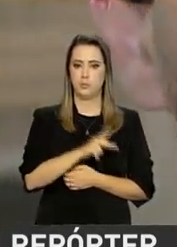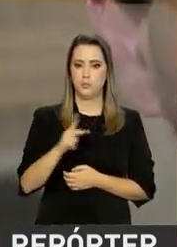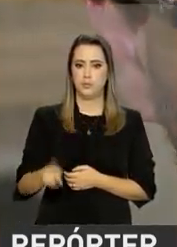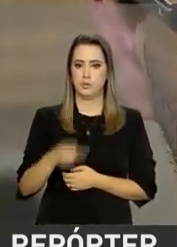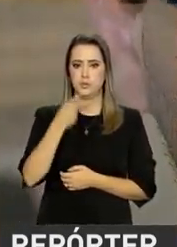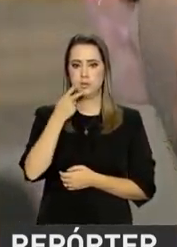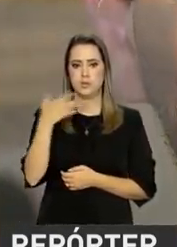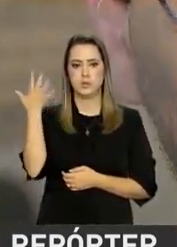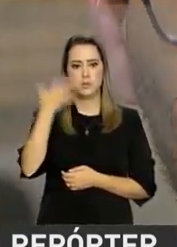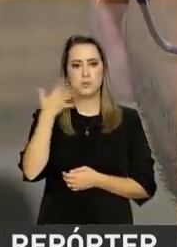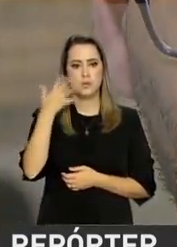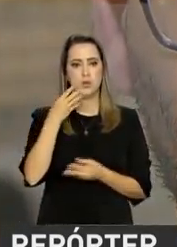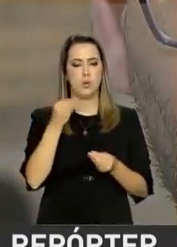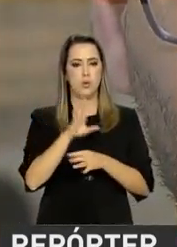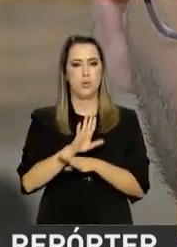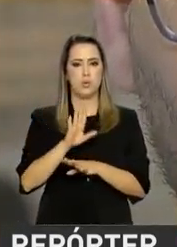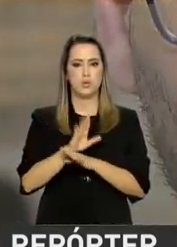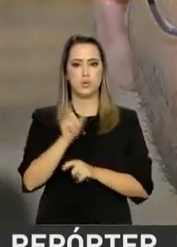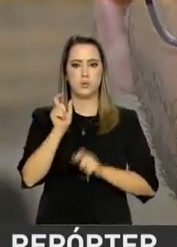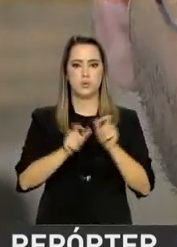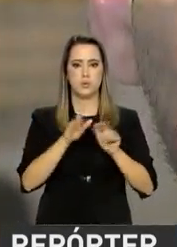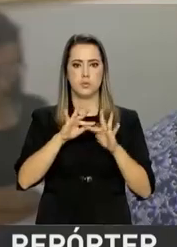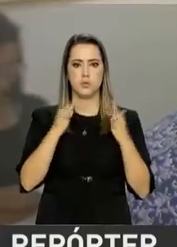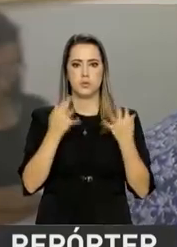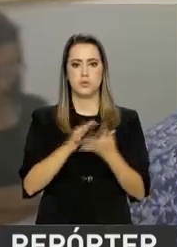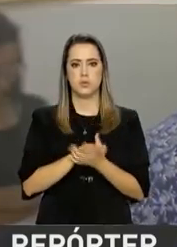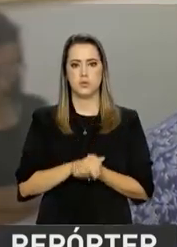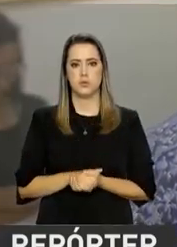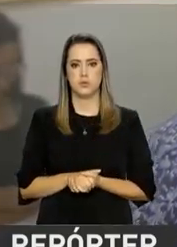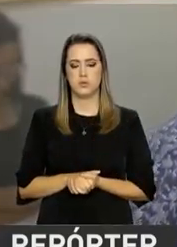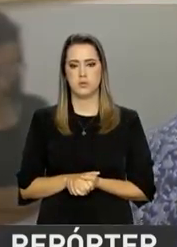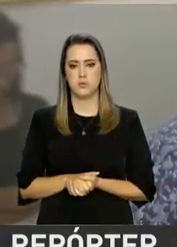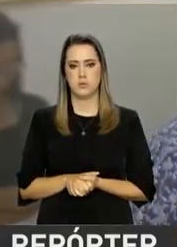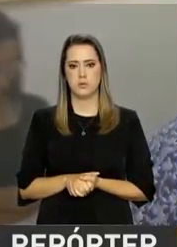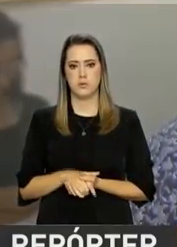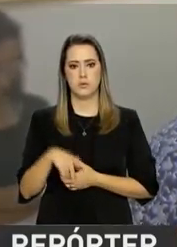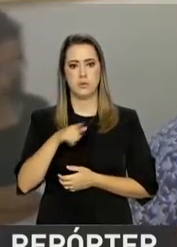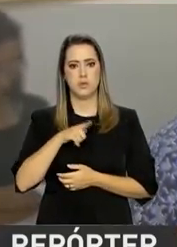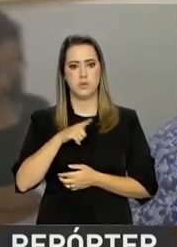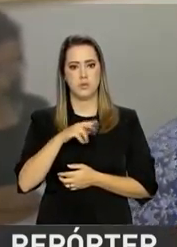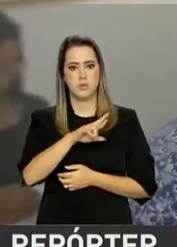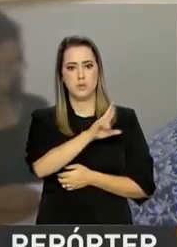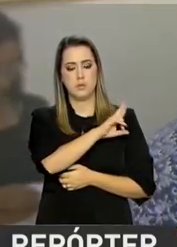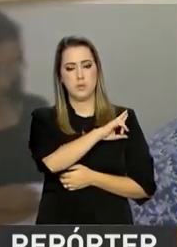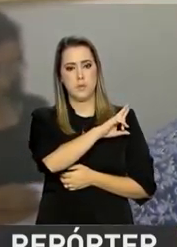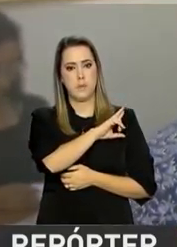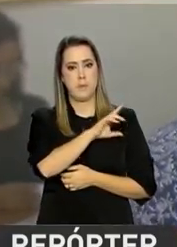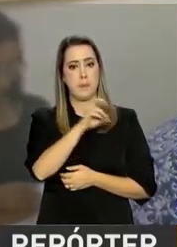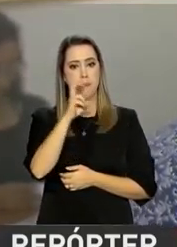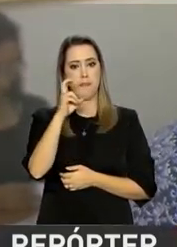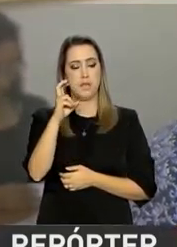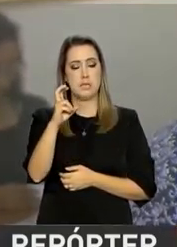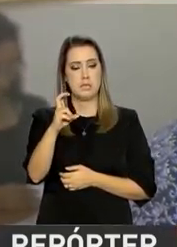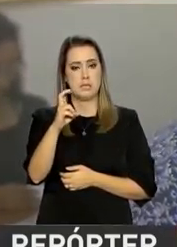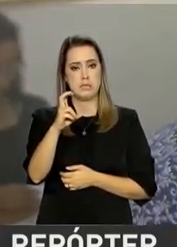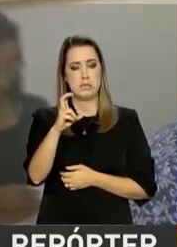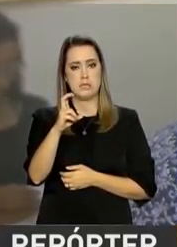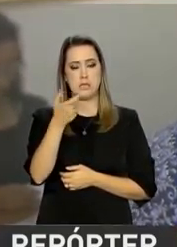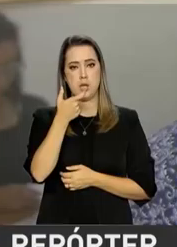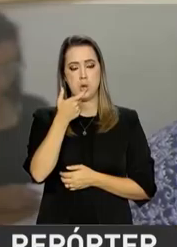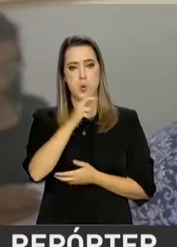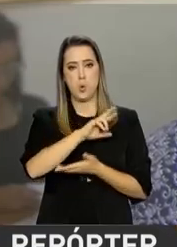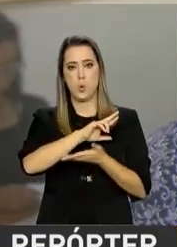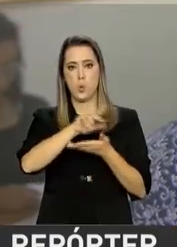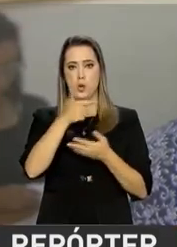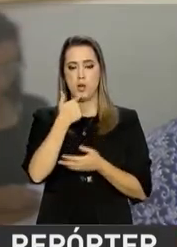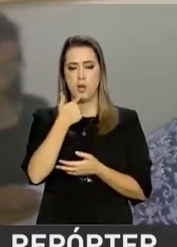conta como eles vão poder ajudar os participantes do fórum. Nós vamos ter representantes dos alunos do CIM em 5 idiomas, inglês, francês,